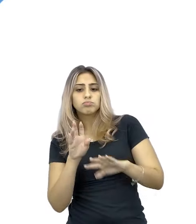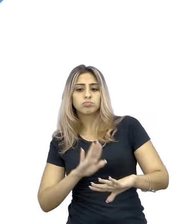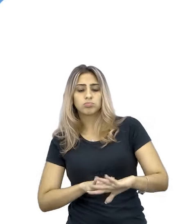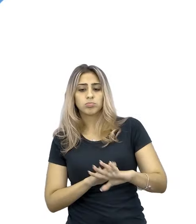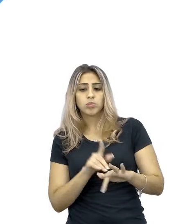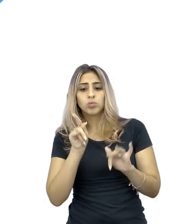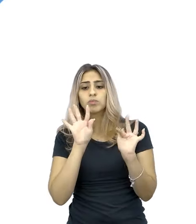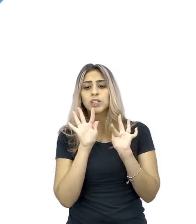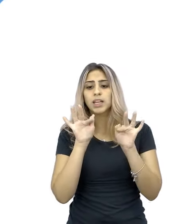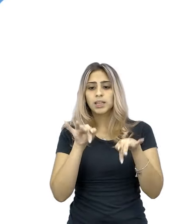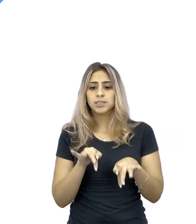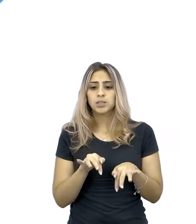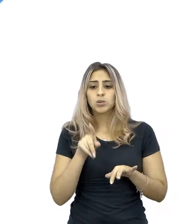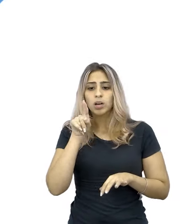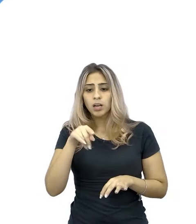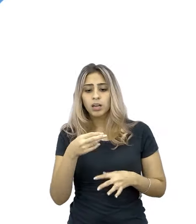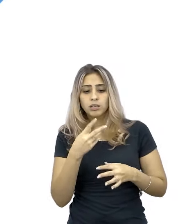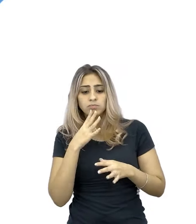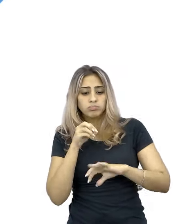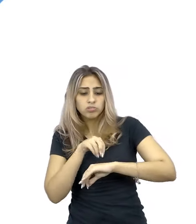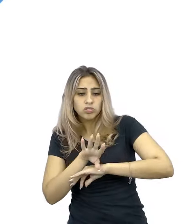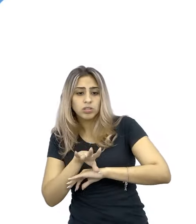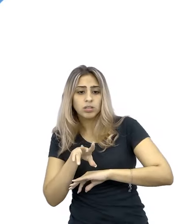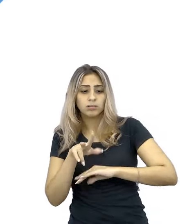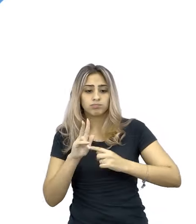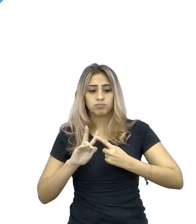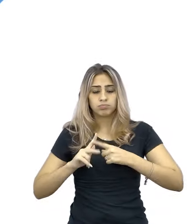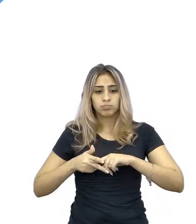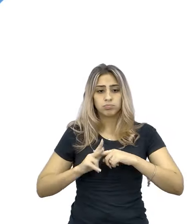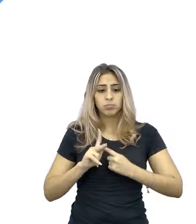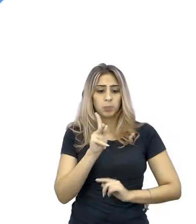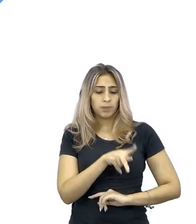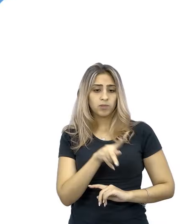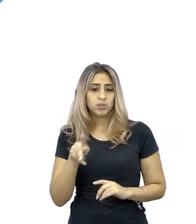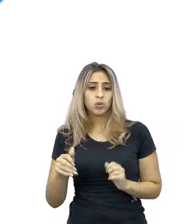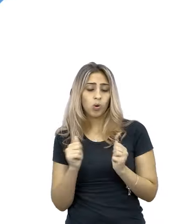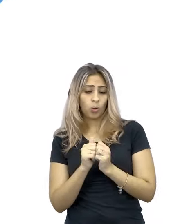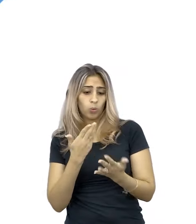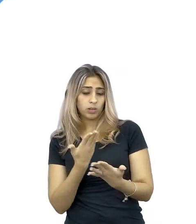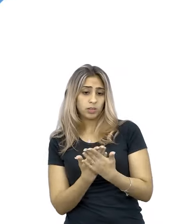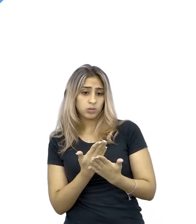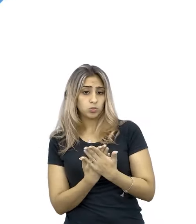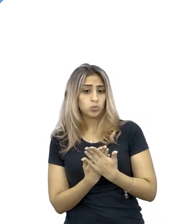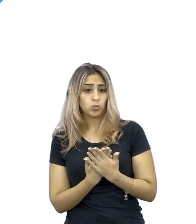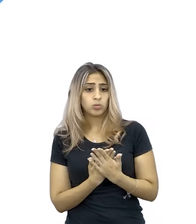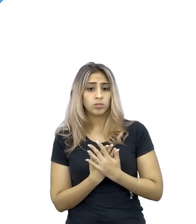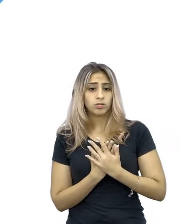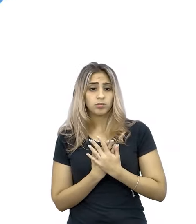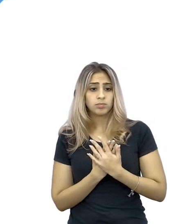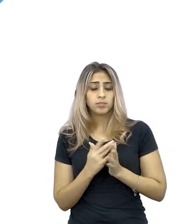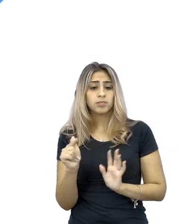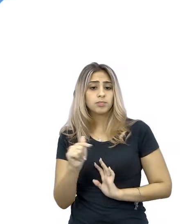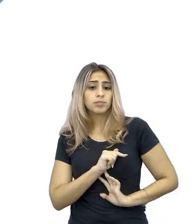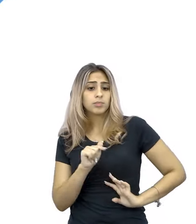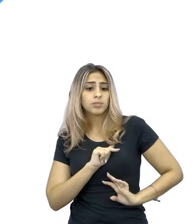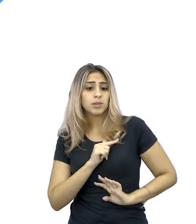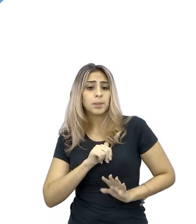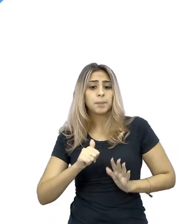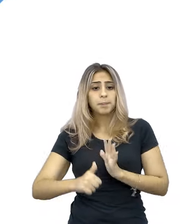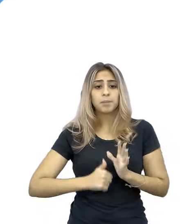esse finalizando? São sugestões e ferramentas ao professor com o estudo que via a ter uma